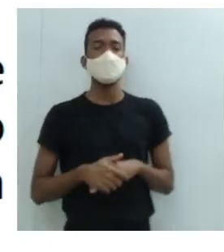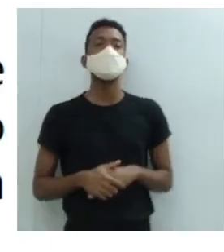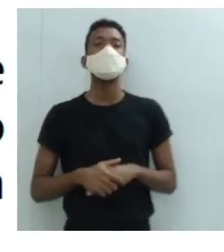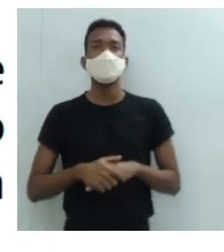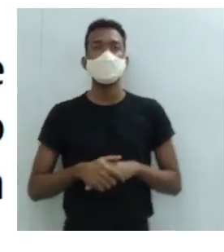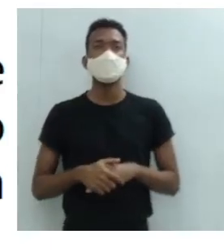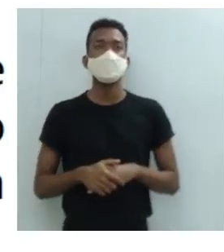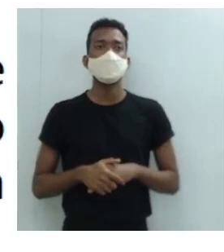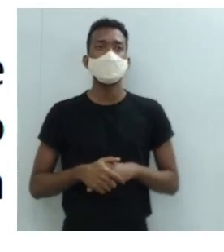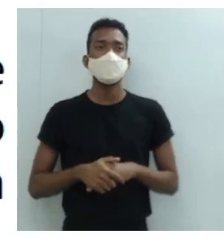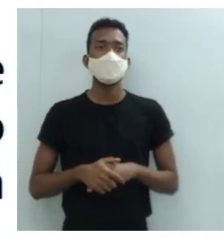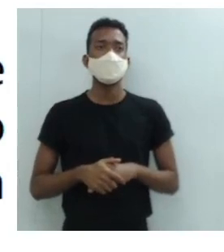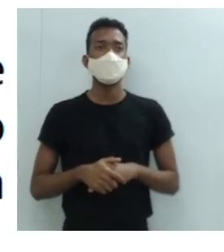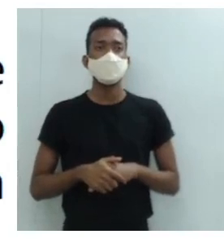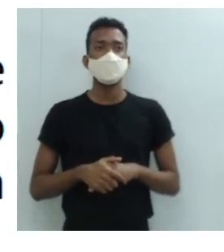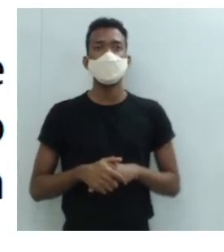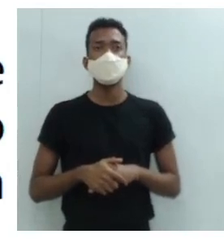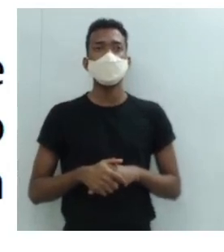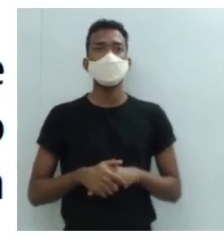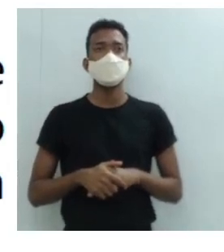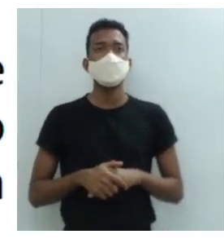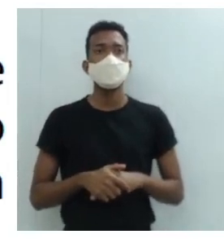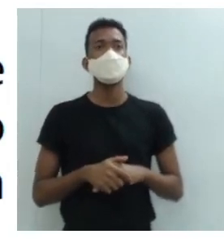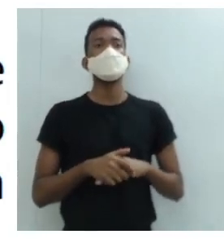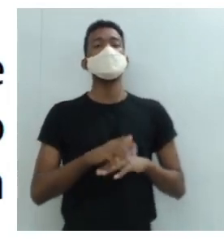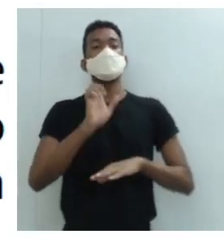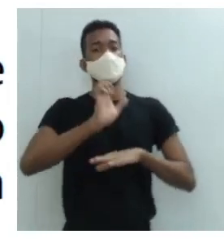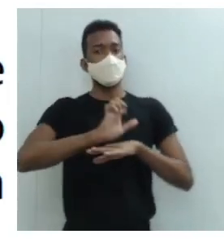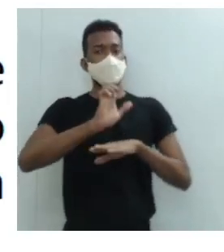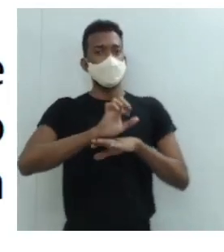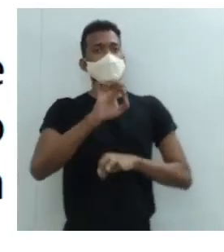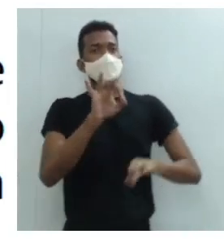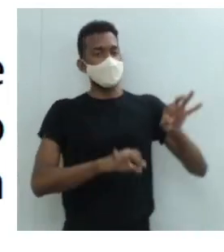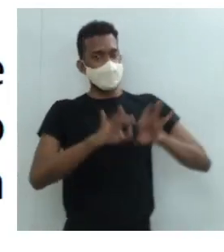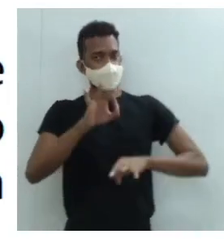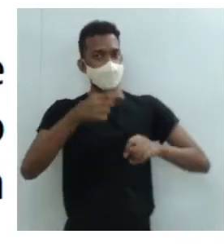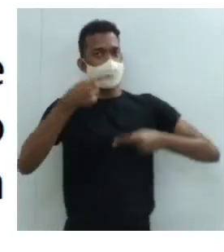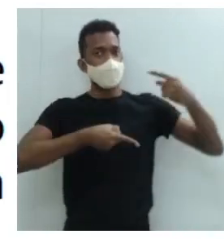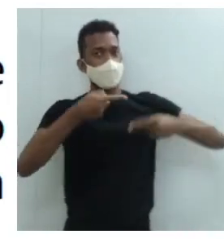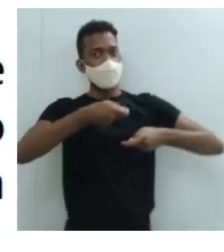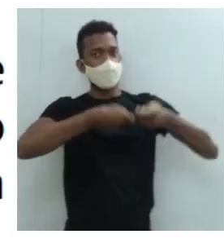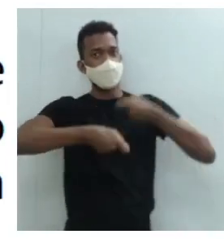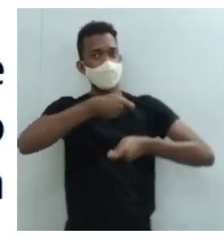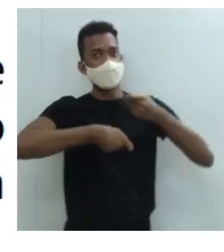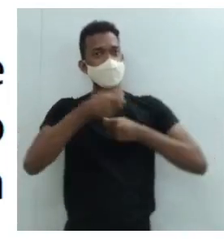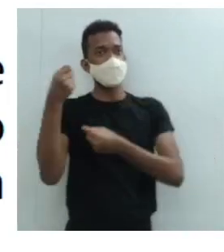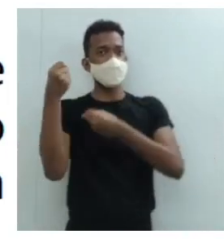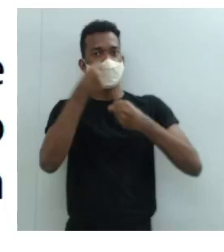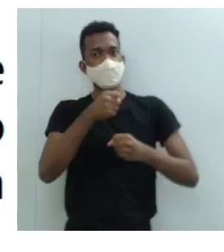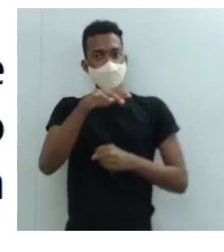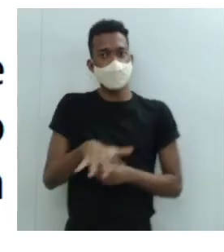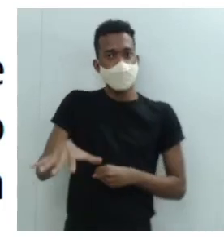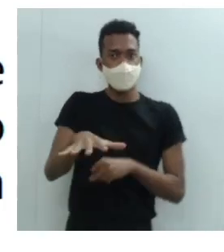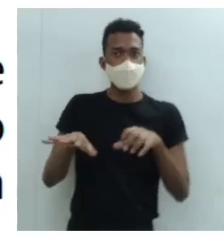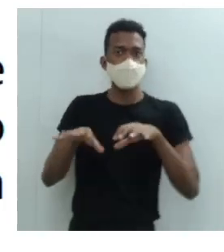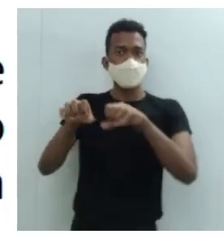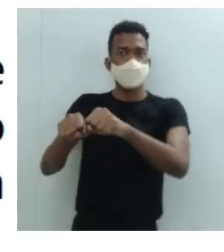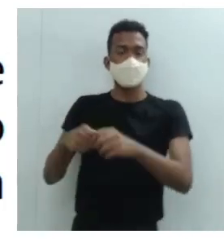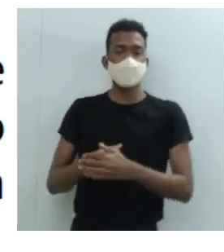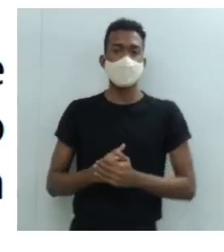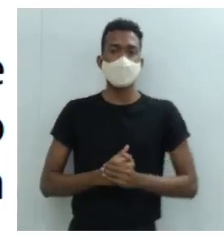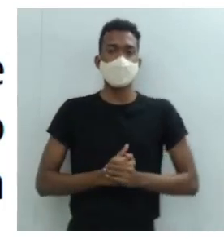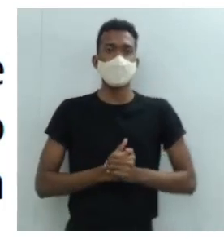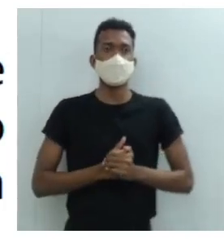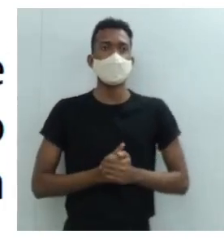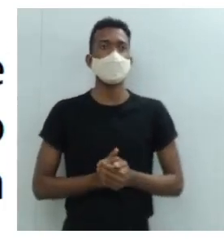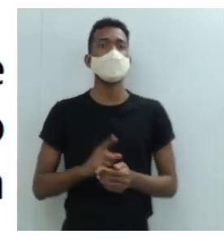Estado, organismo político administrativo com poder sobre um território. É